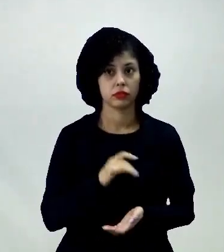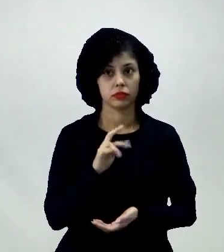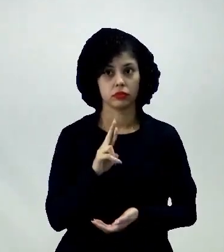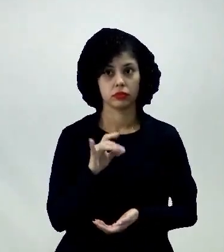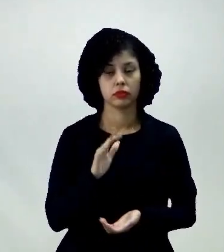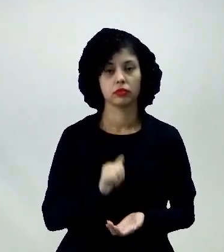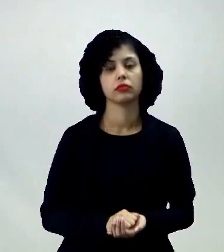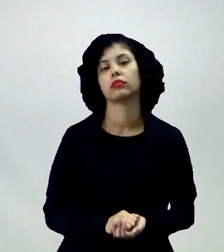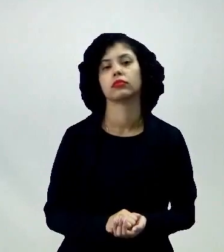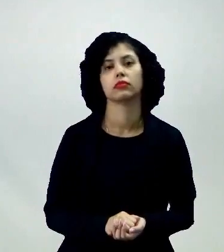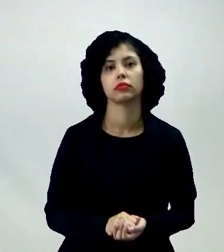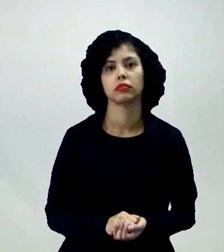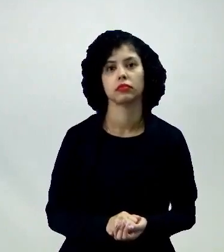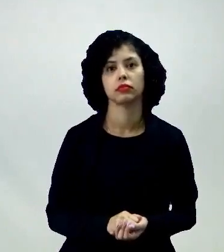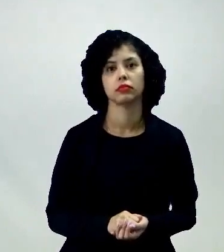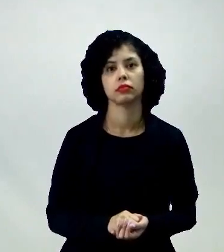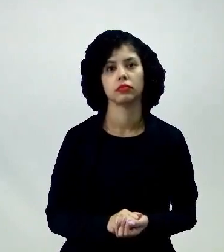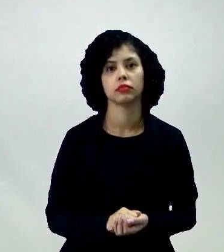que criam